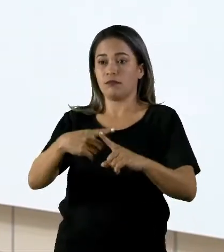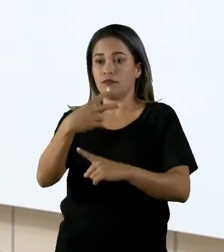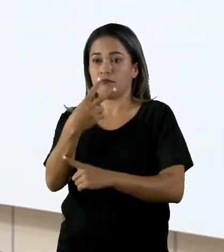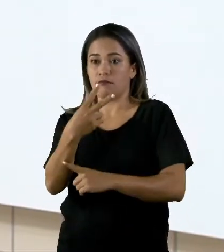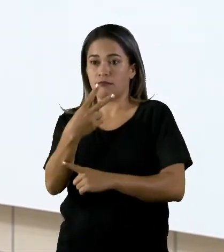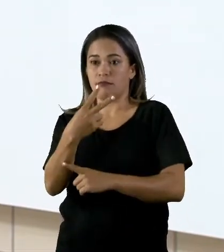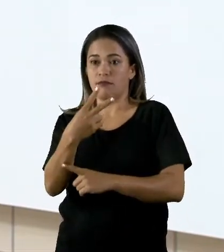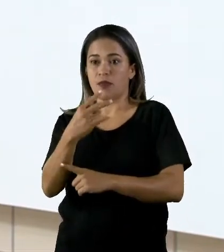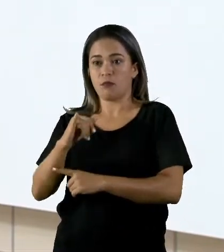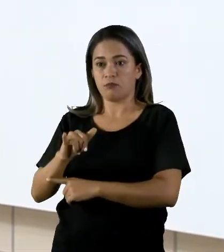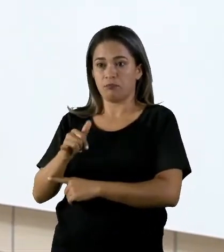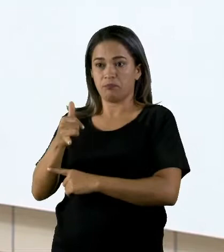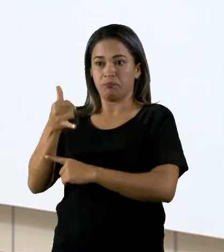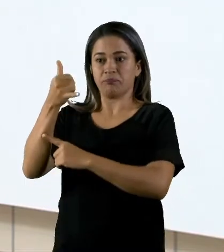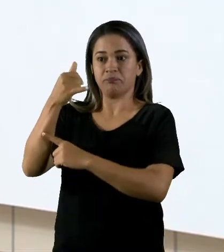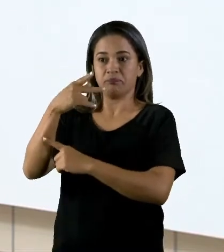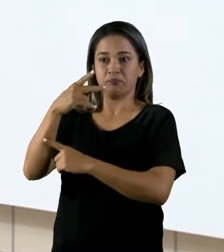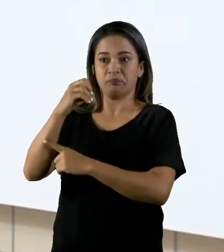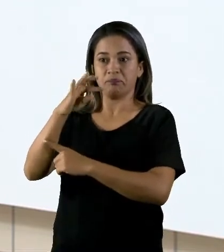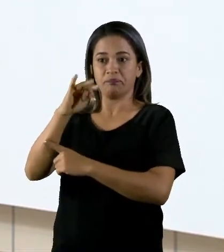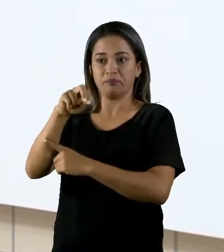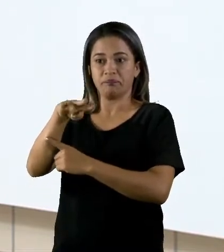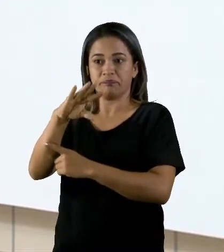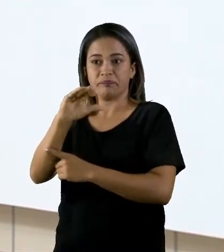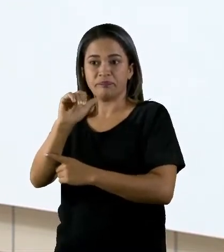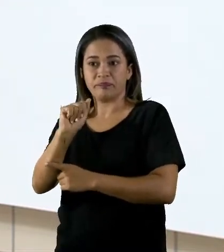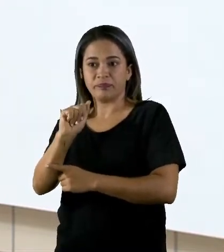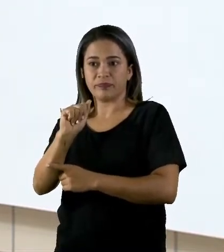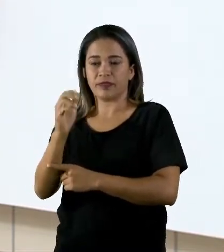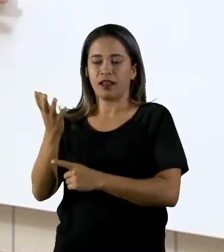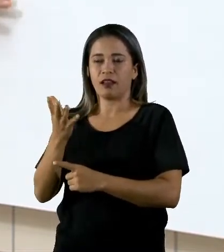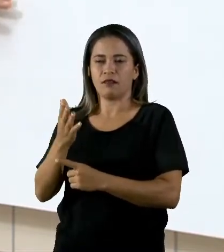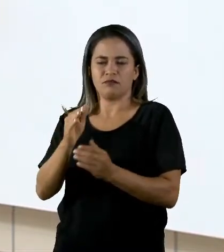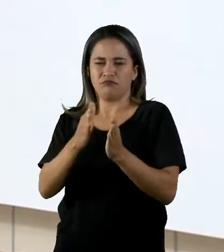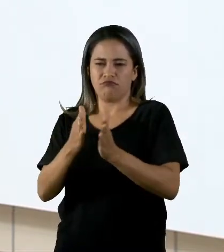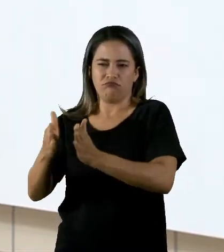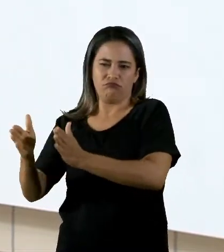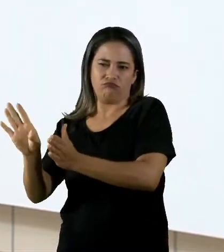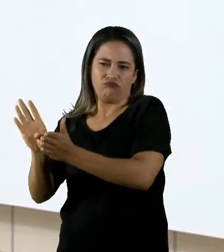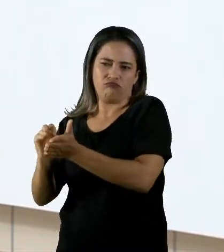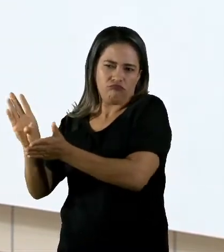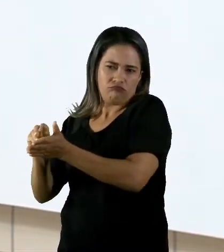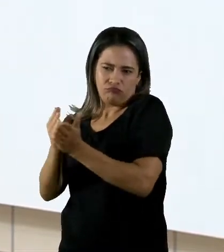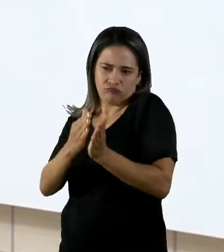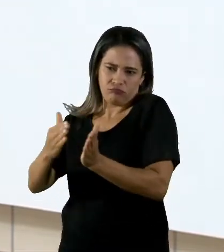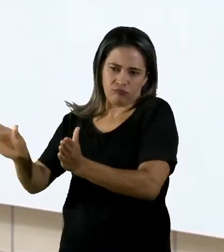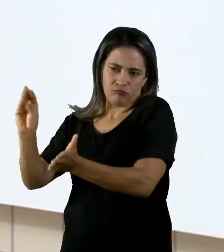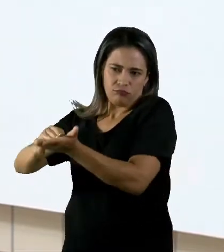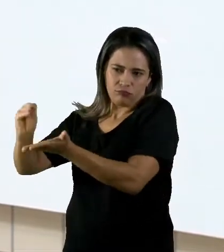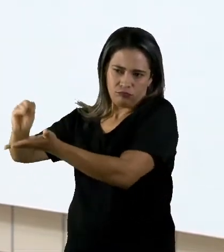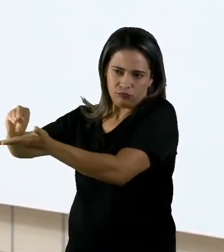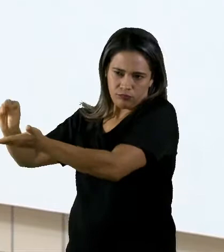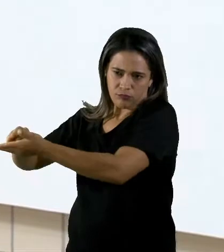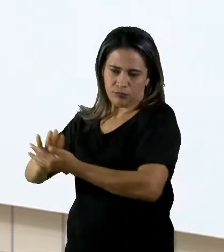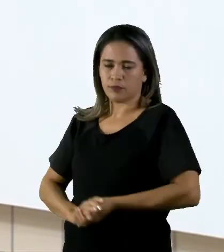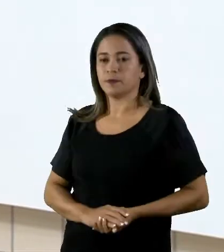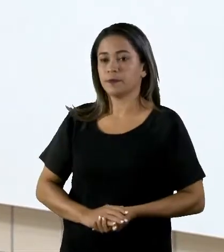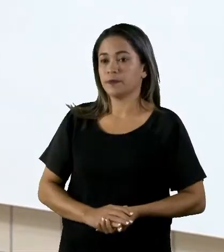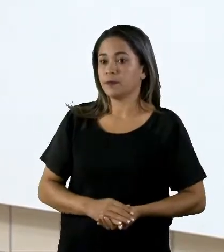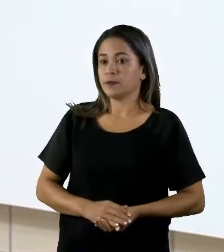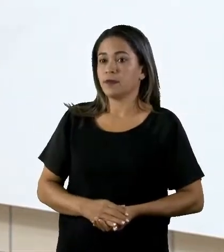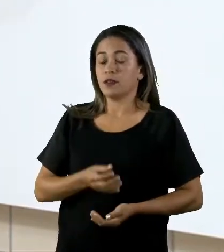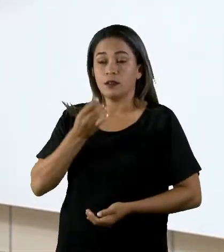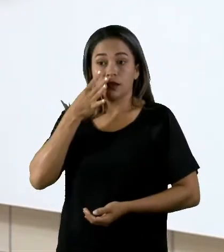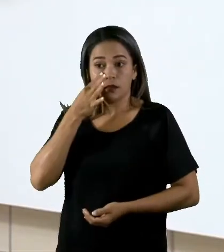de potenciação. O menos 10x ao quadrado eu repeti e o resto tudo foi repetido. Tranquilo? Bom,